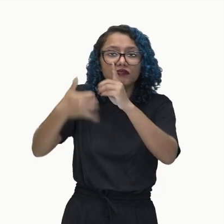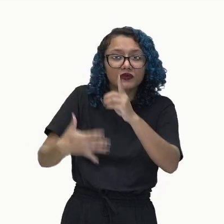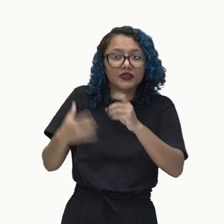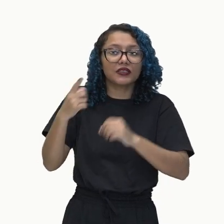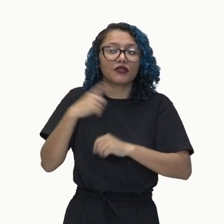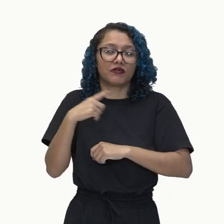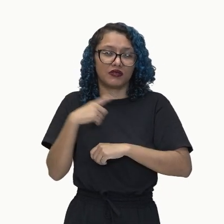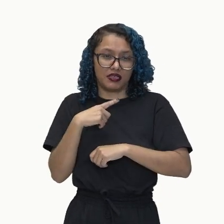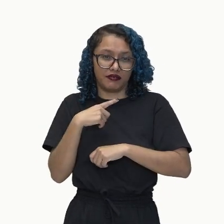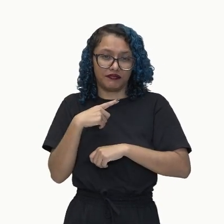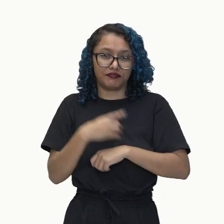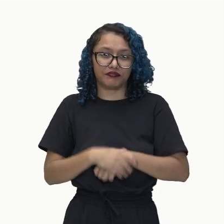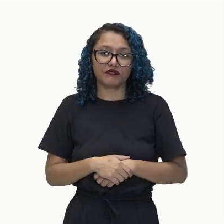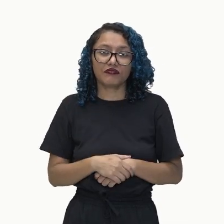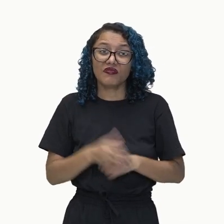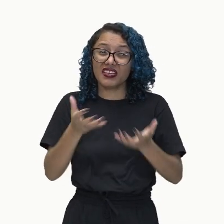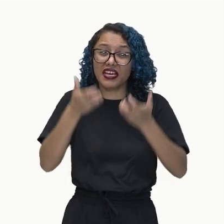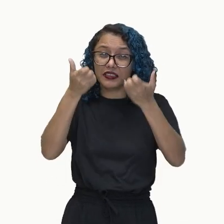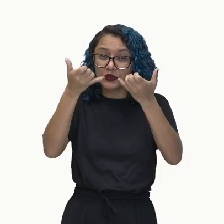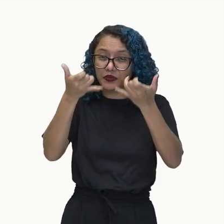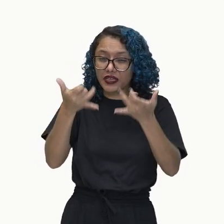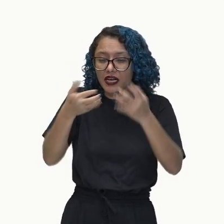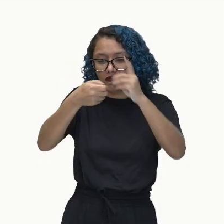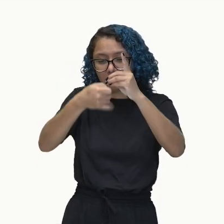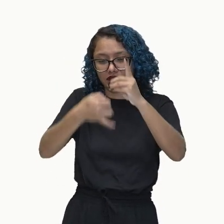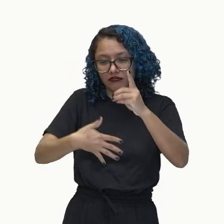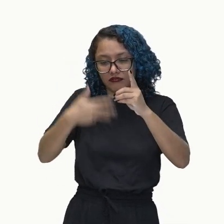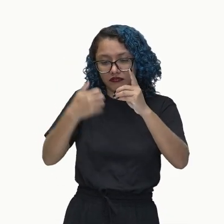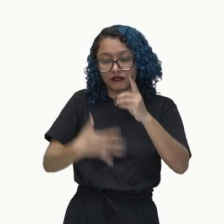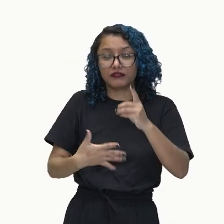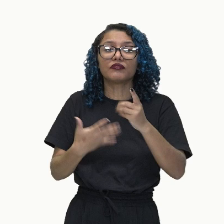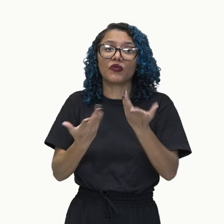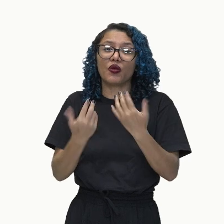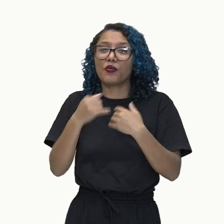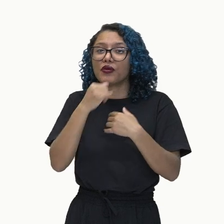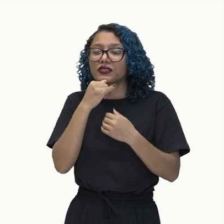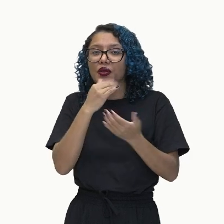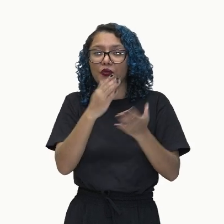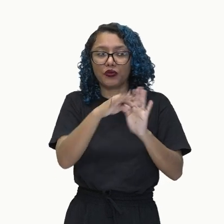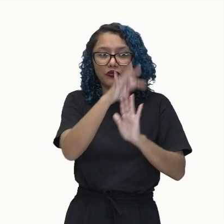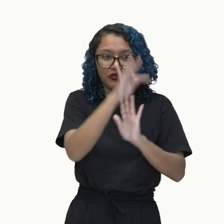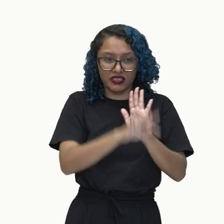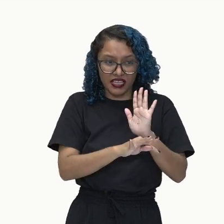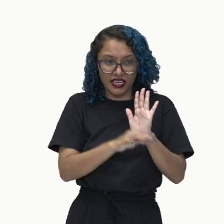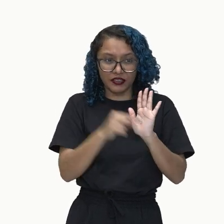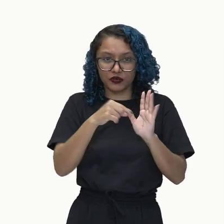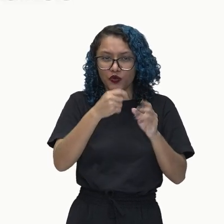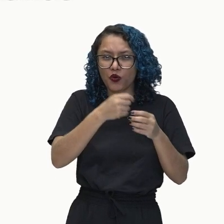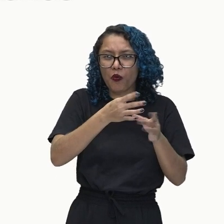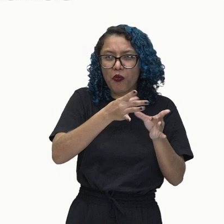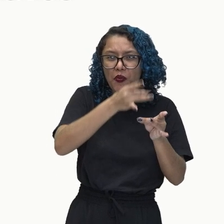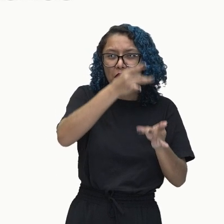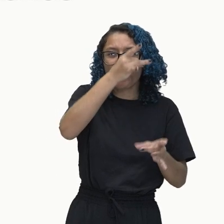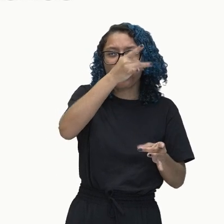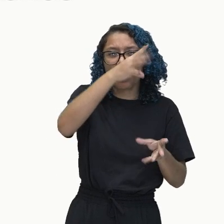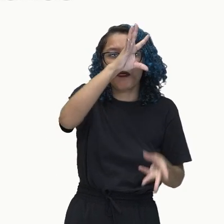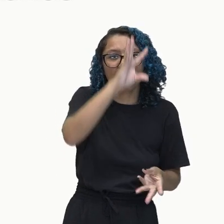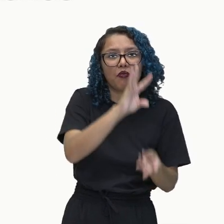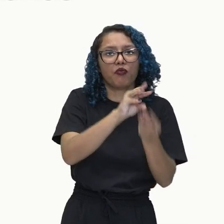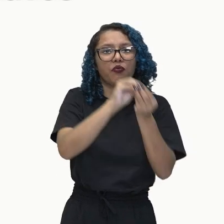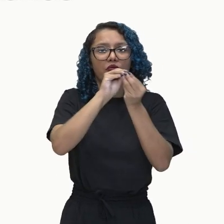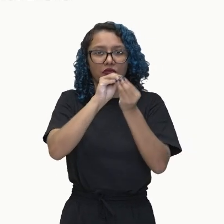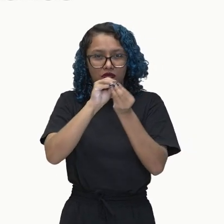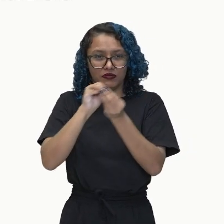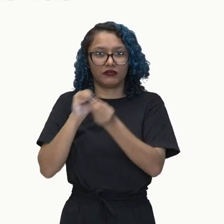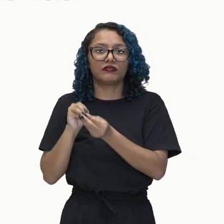quer fazer uma descrição, ele quer simplificar um texto maior. Só que a resenha tem outros elementos. Aqui, para ficar mais